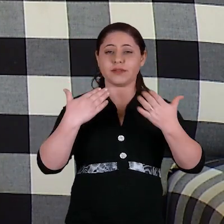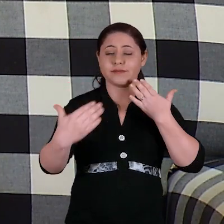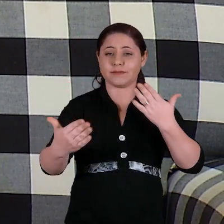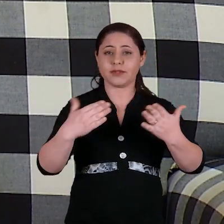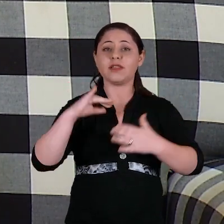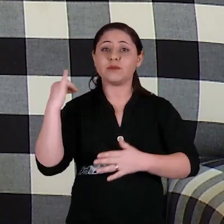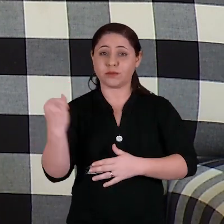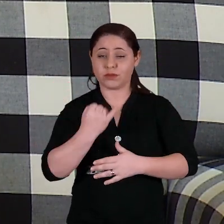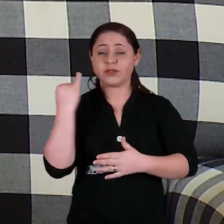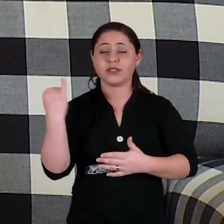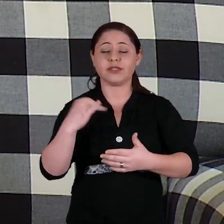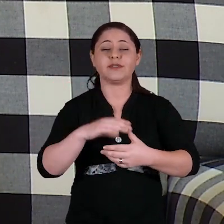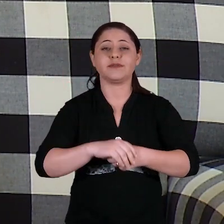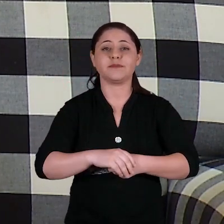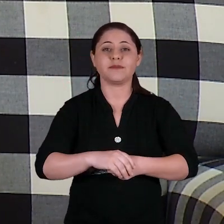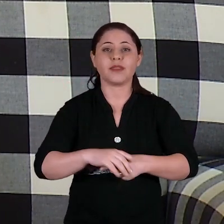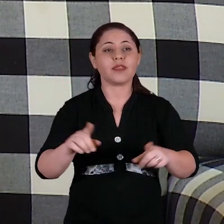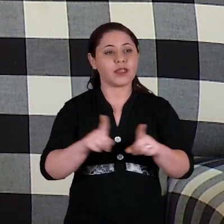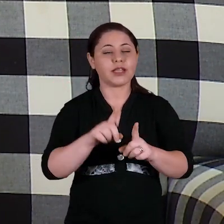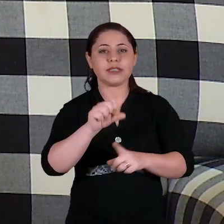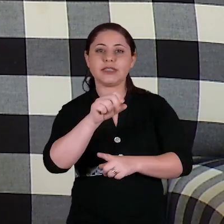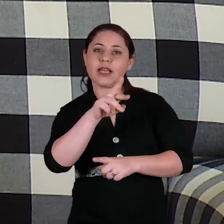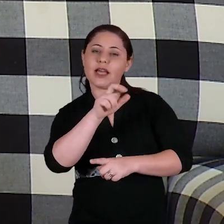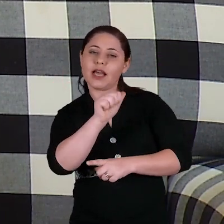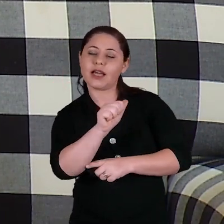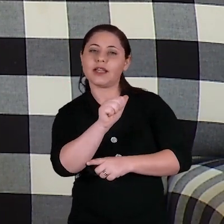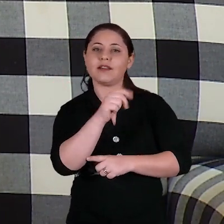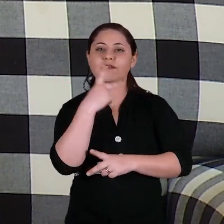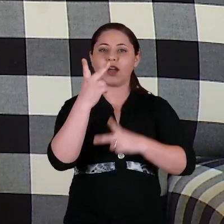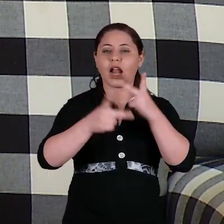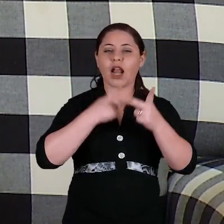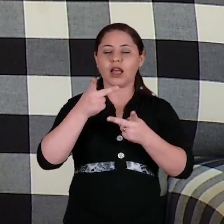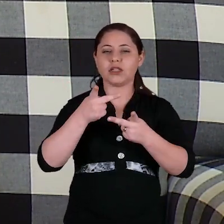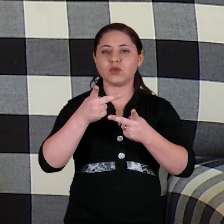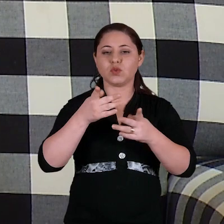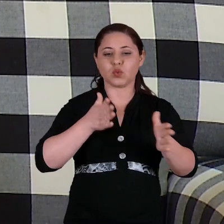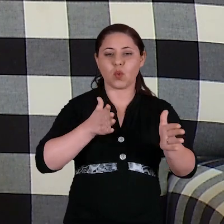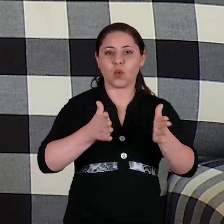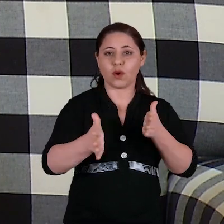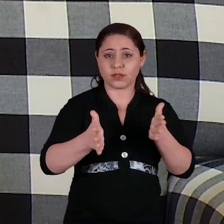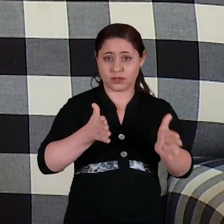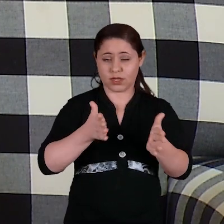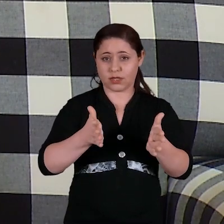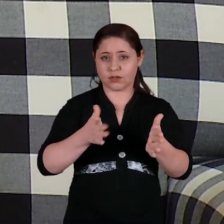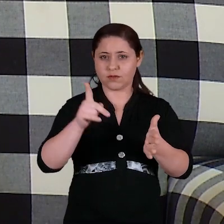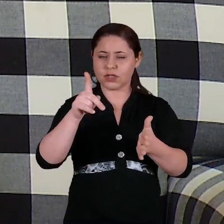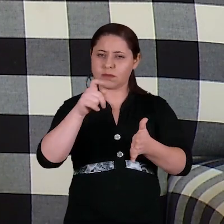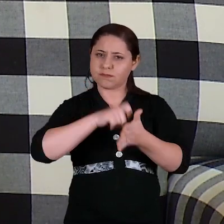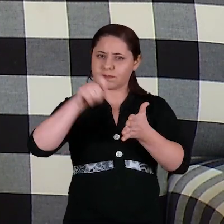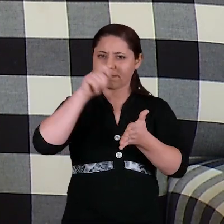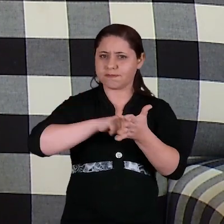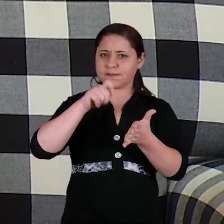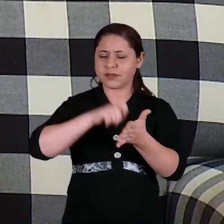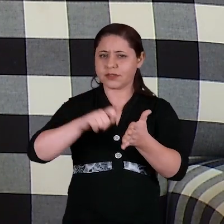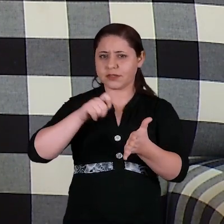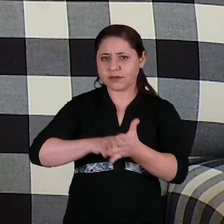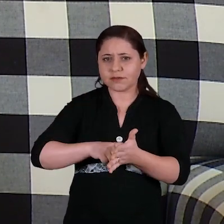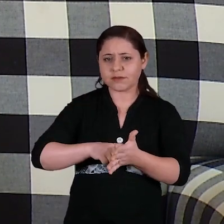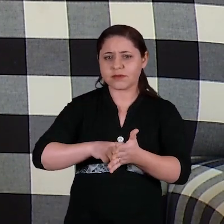E, Sara, para a gente continuar falando nessa esteira aí do acesso, você é produtora de